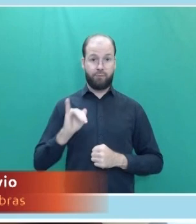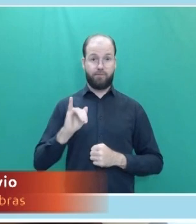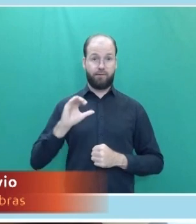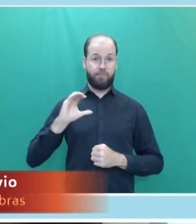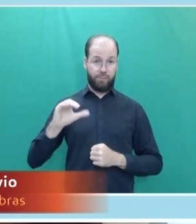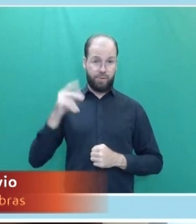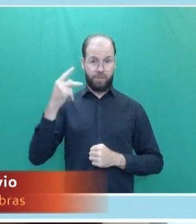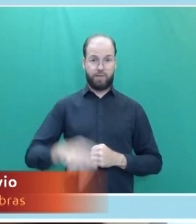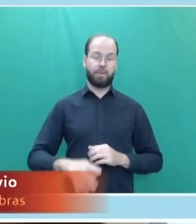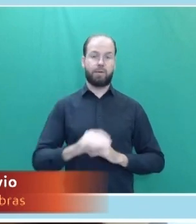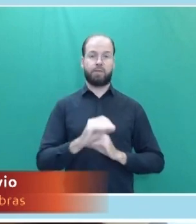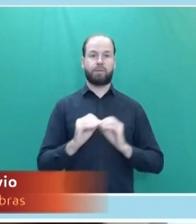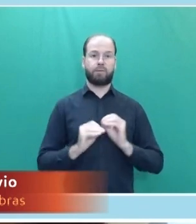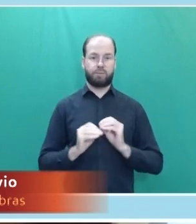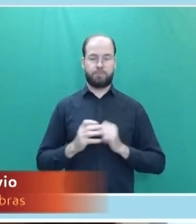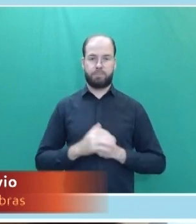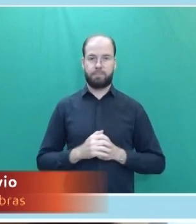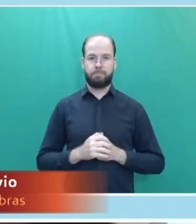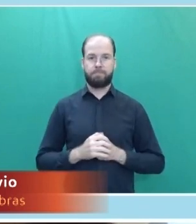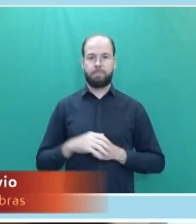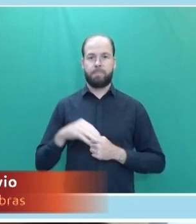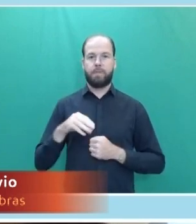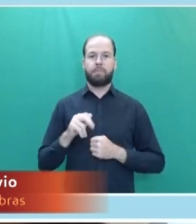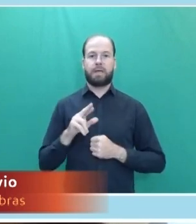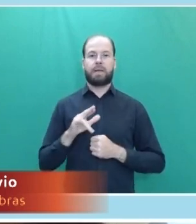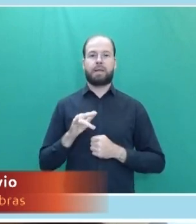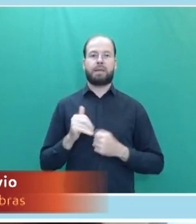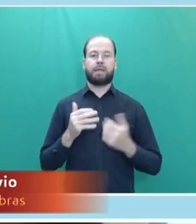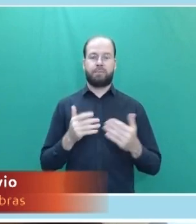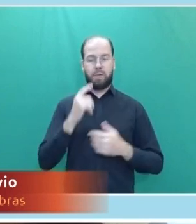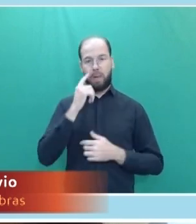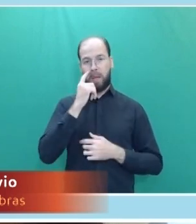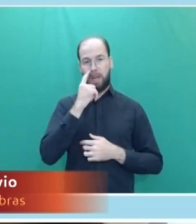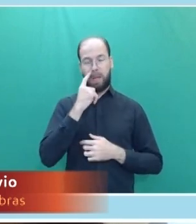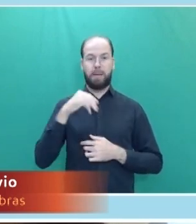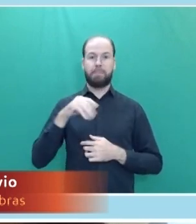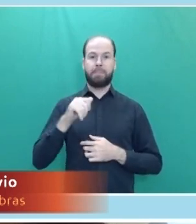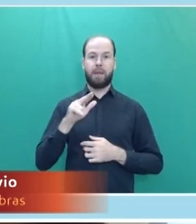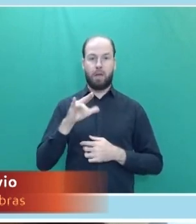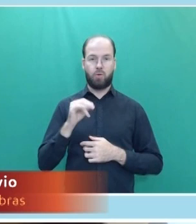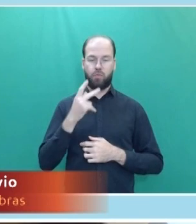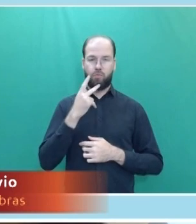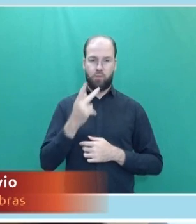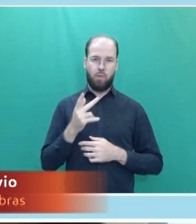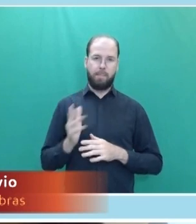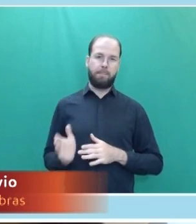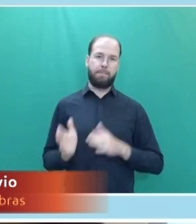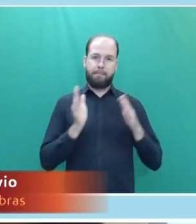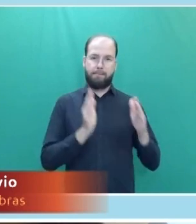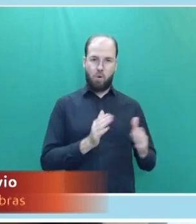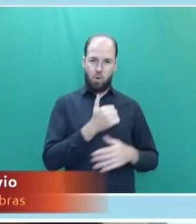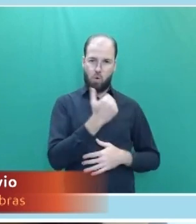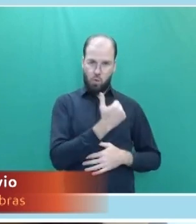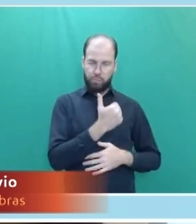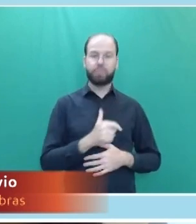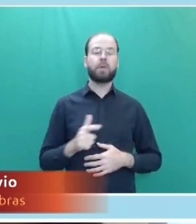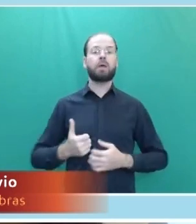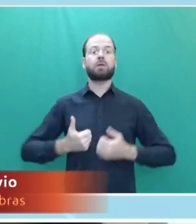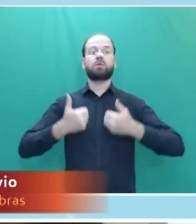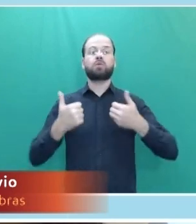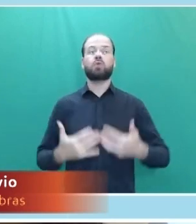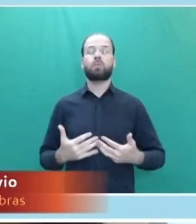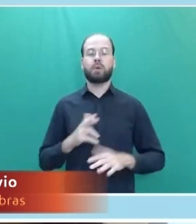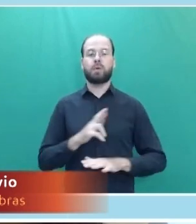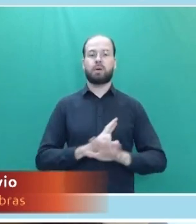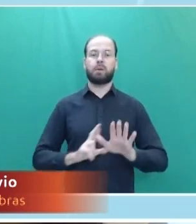da UFG. Maria, o Mário falou no bloco passado que a representação, né,